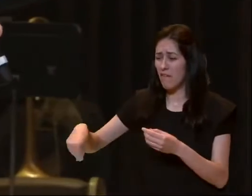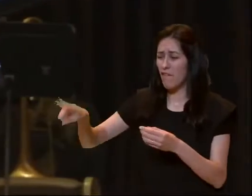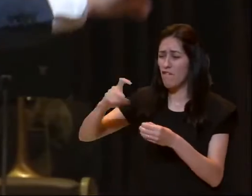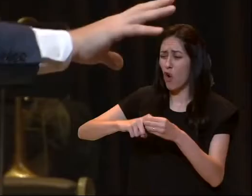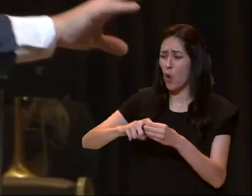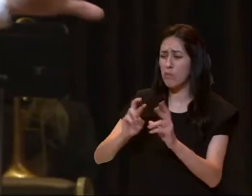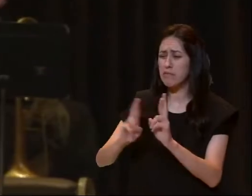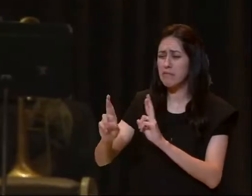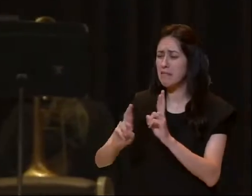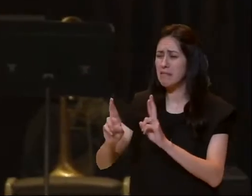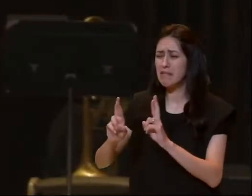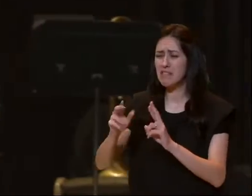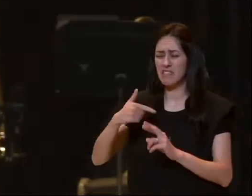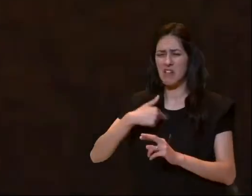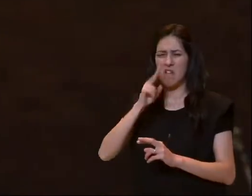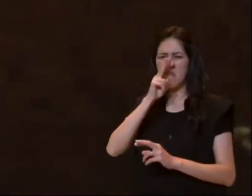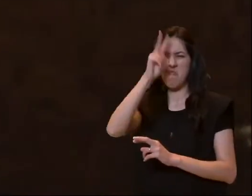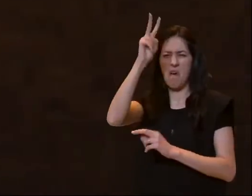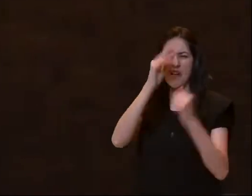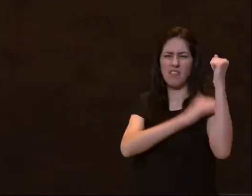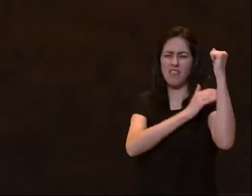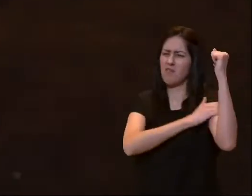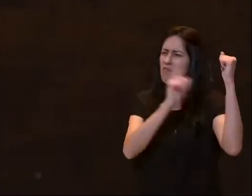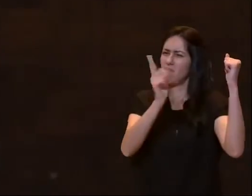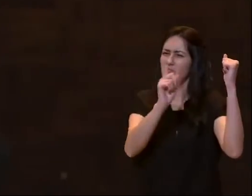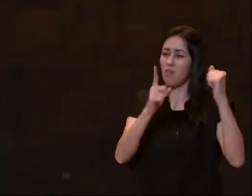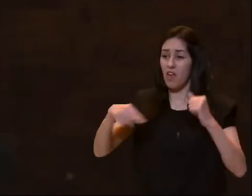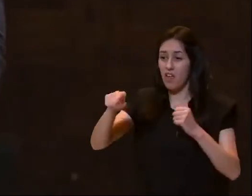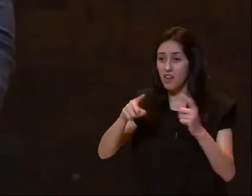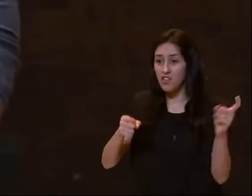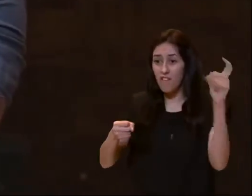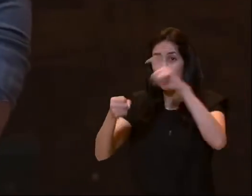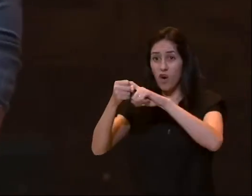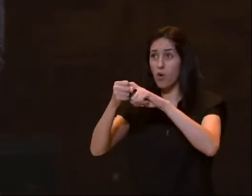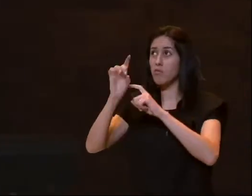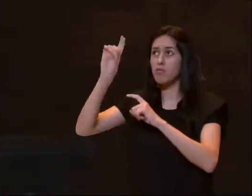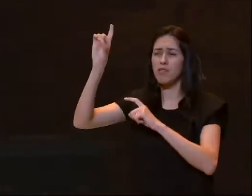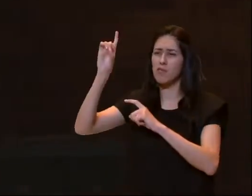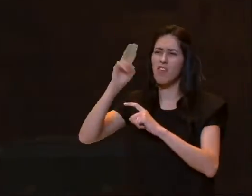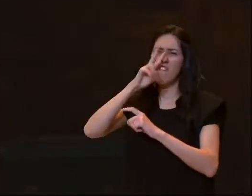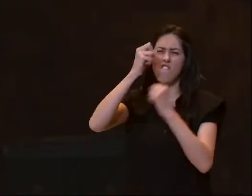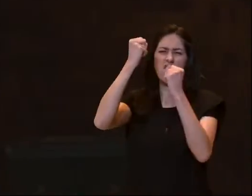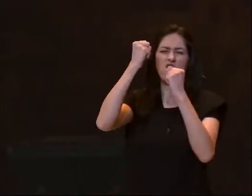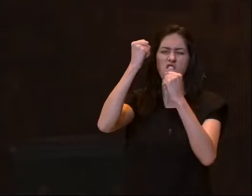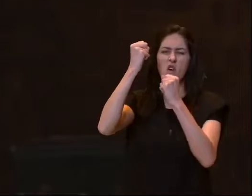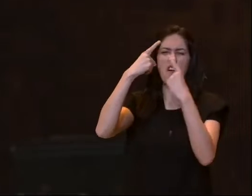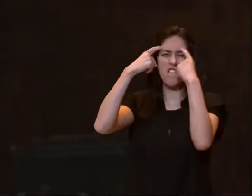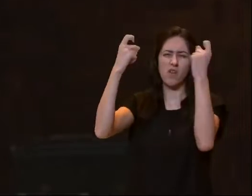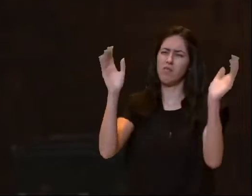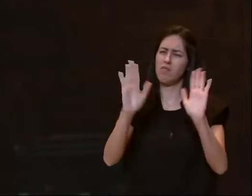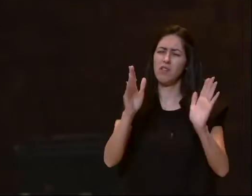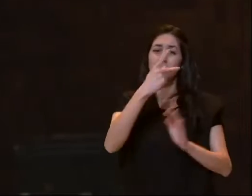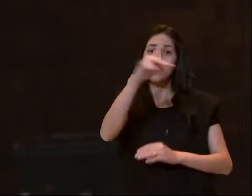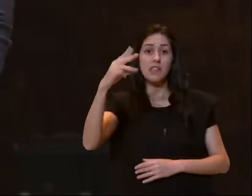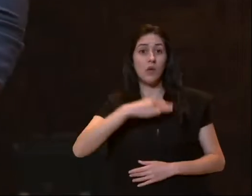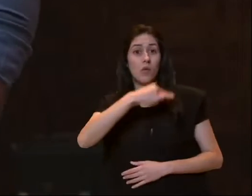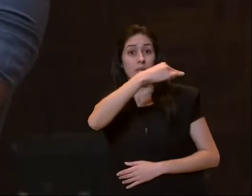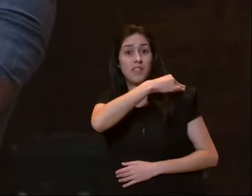por violência que eles vão voltar para os caminhos do Senhor. Não é por força nem por violência que o seu ministério vai ser bem